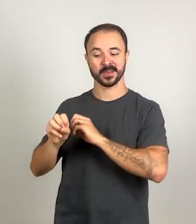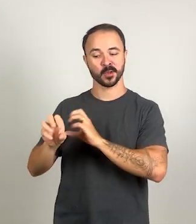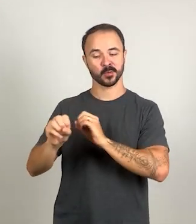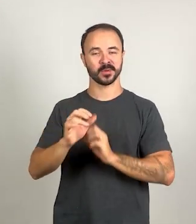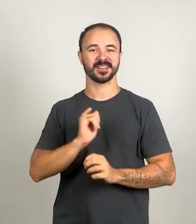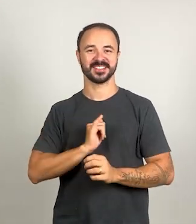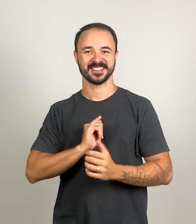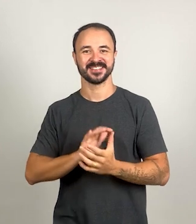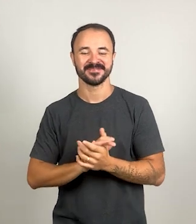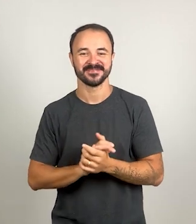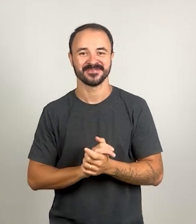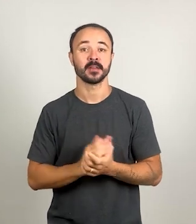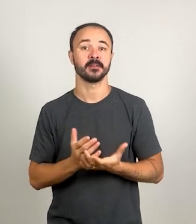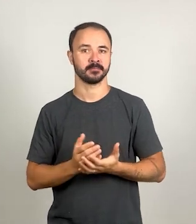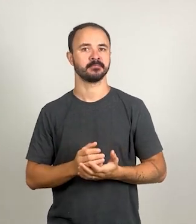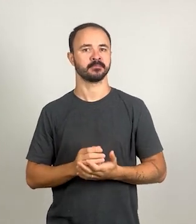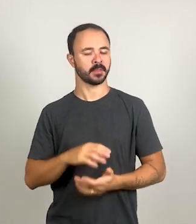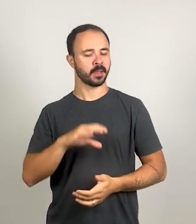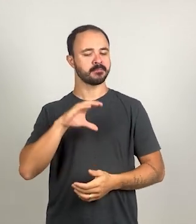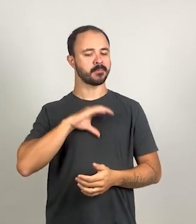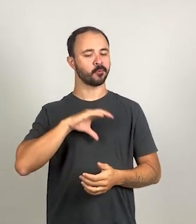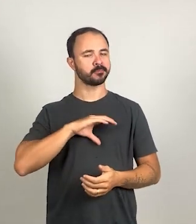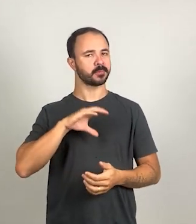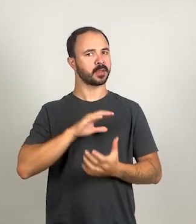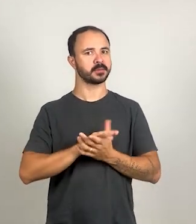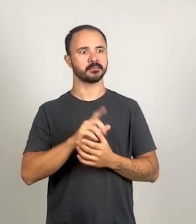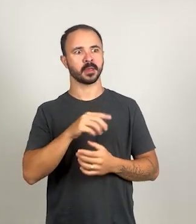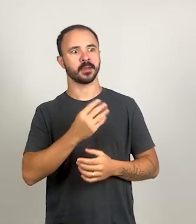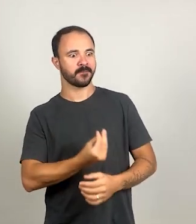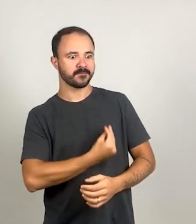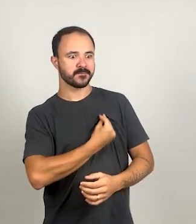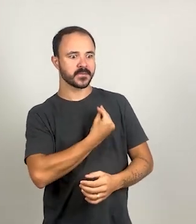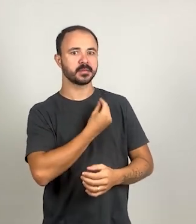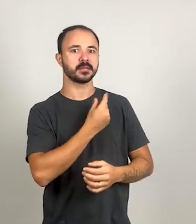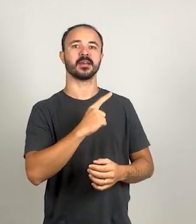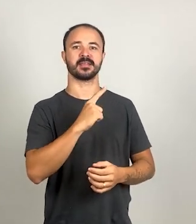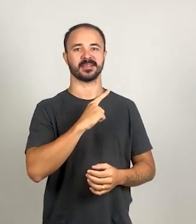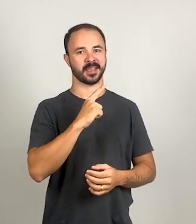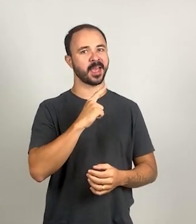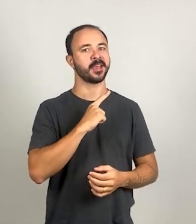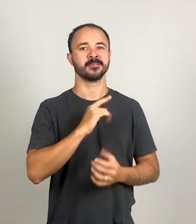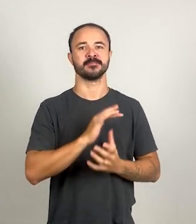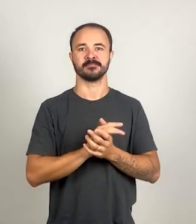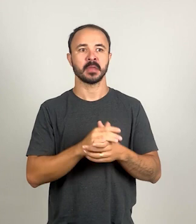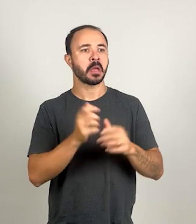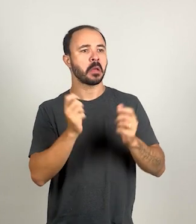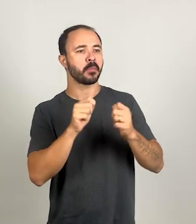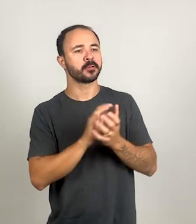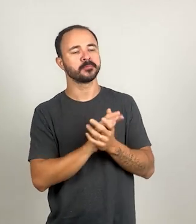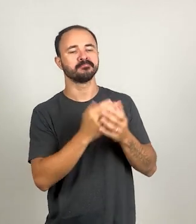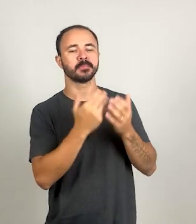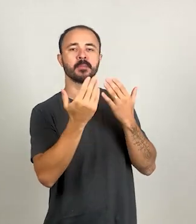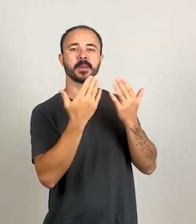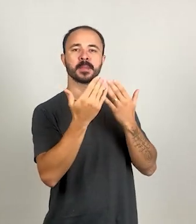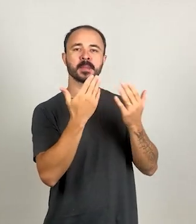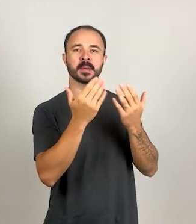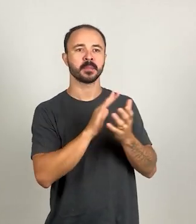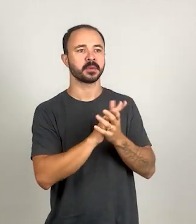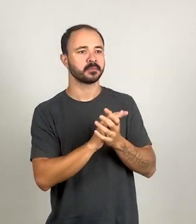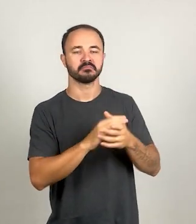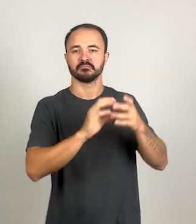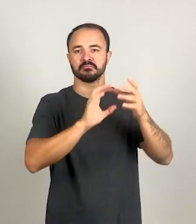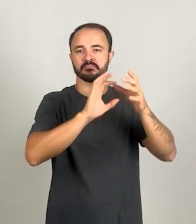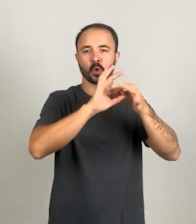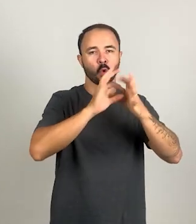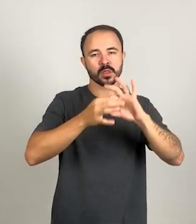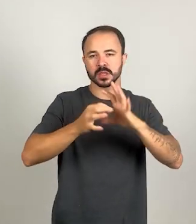cíes a língua portuguesa é um sistema vivo e que pode ser modificado por seus falantes de acordo com a situação